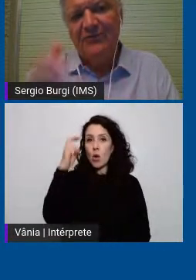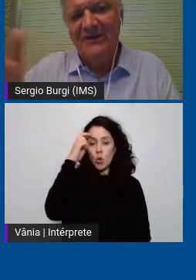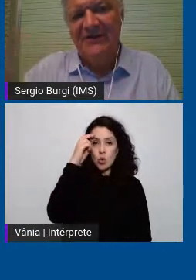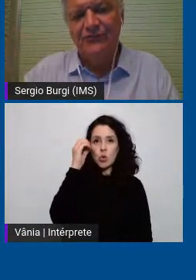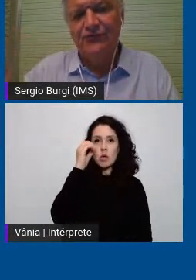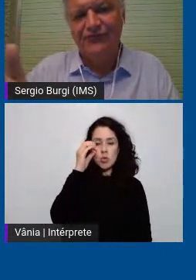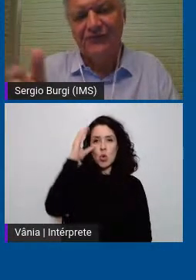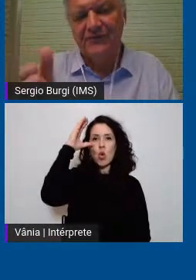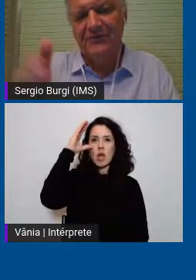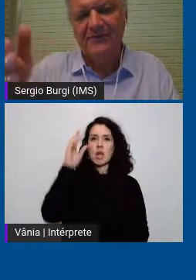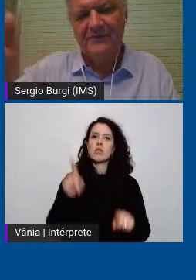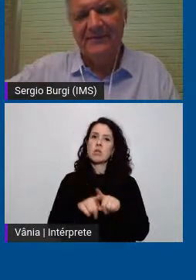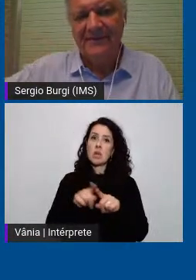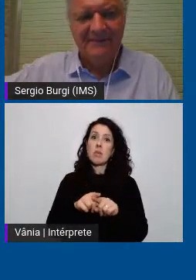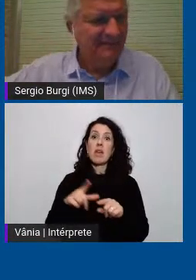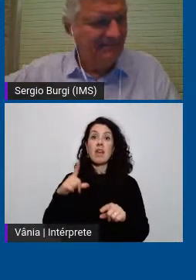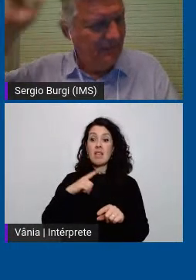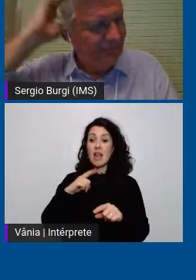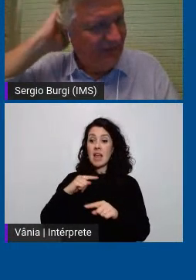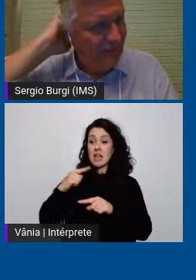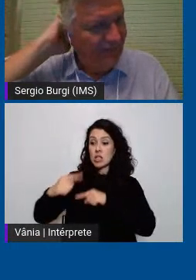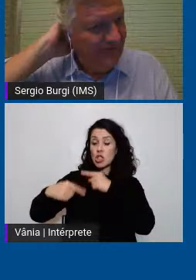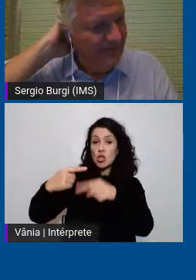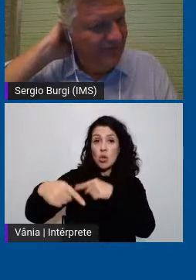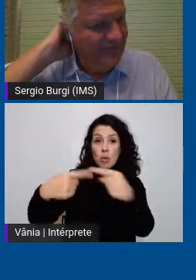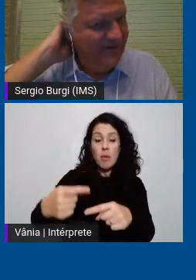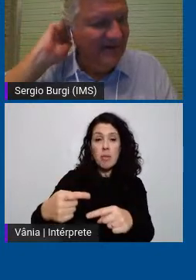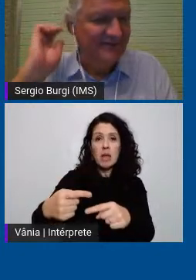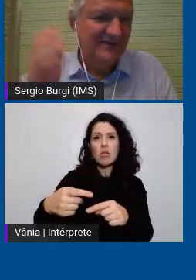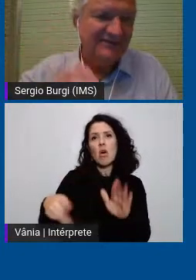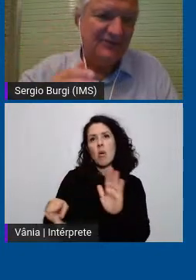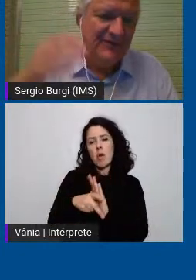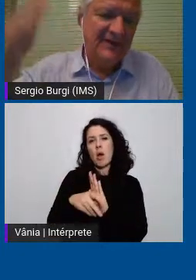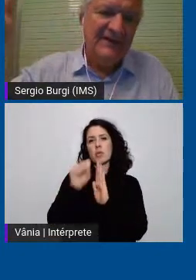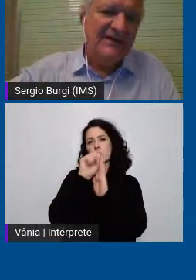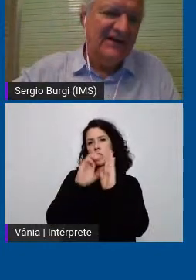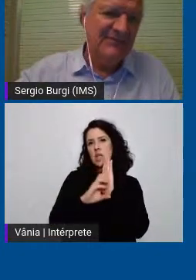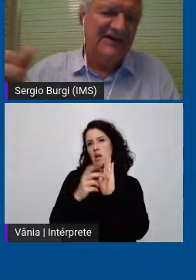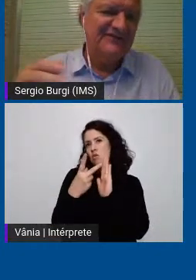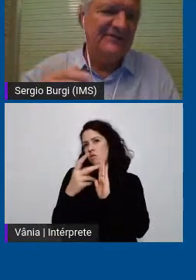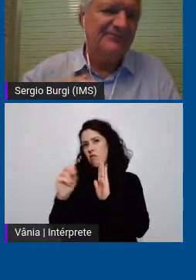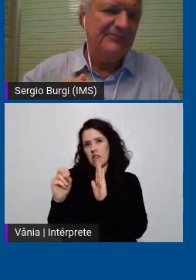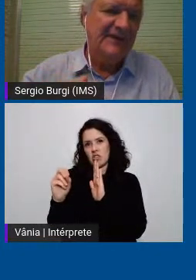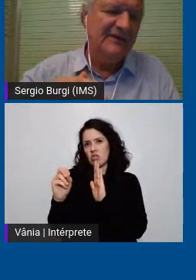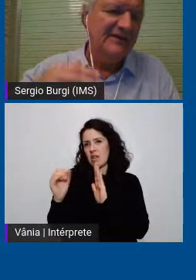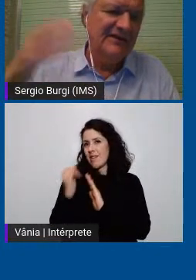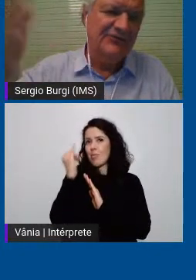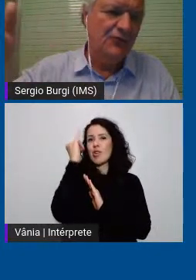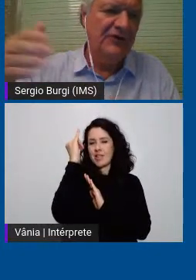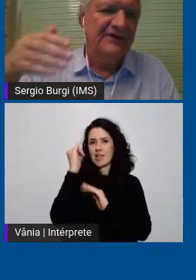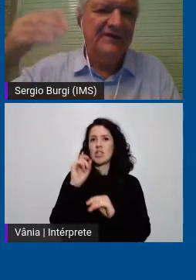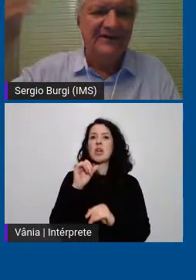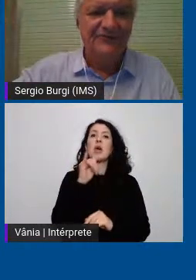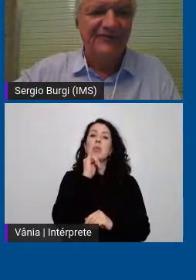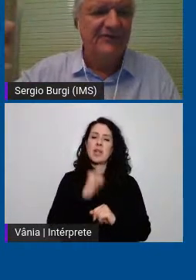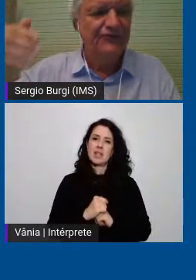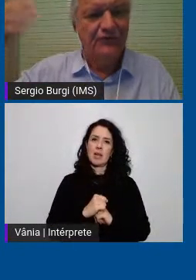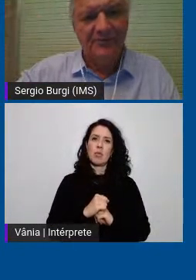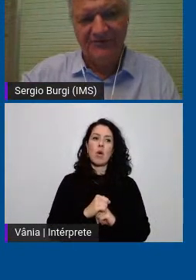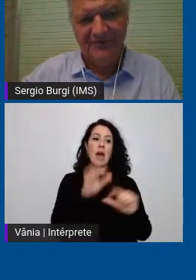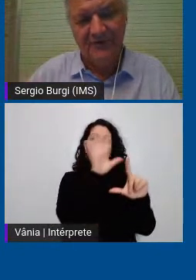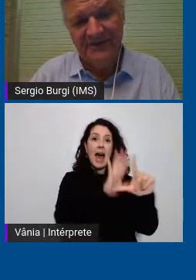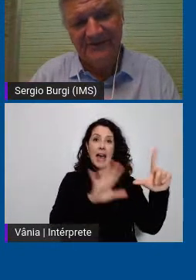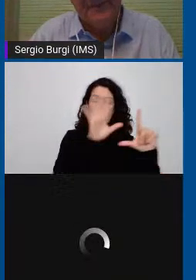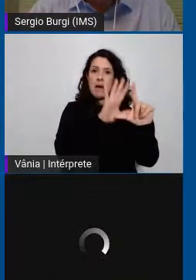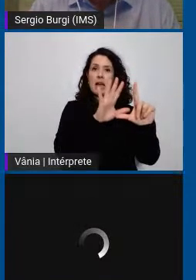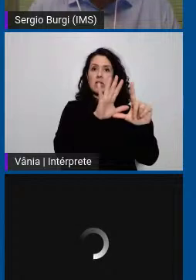tem desdobramentos do século XX fundamentais em relação à imagem eletrônica, ao vídeo